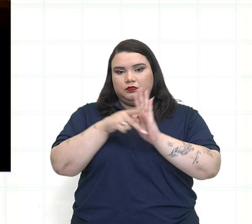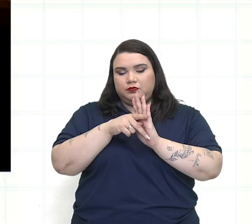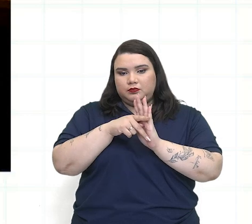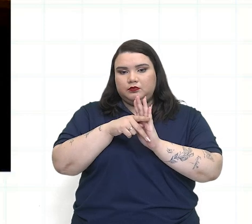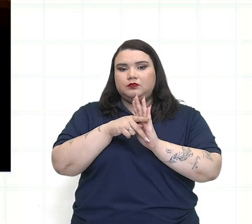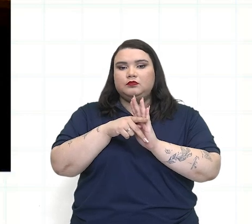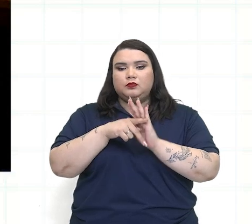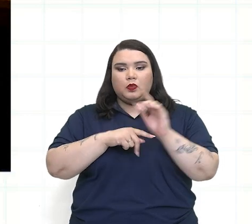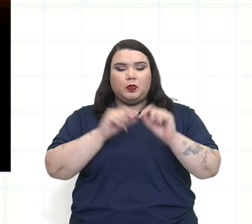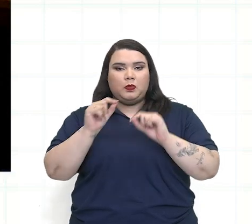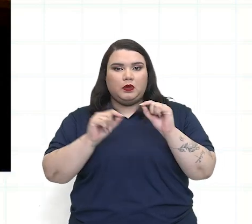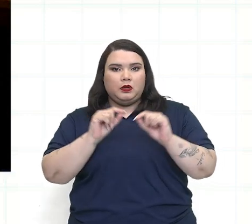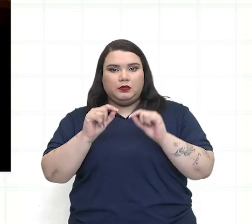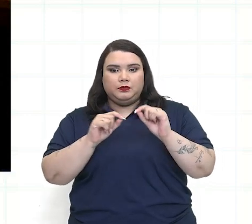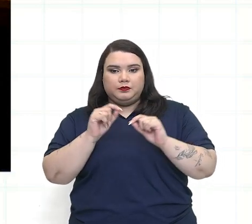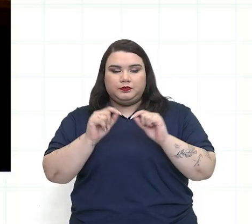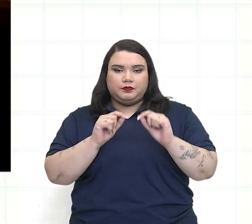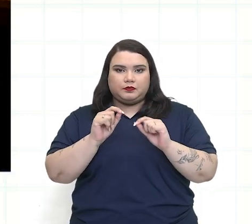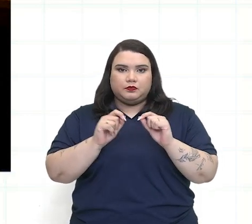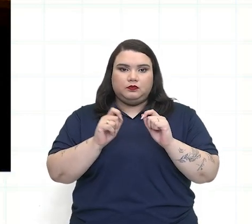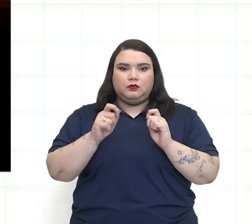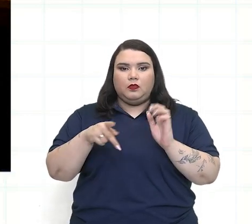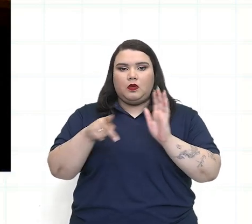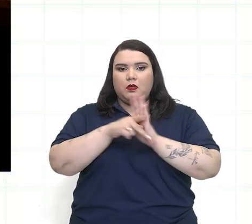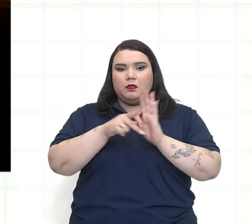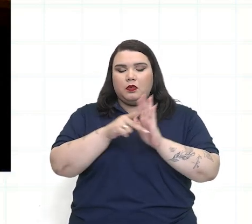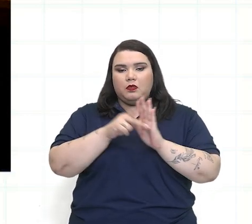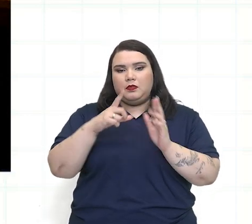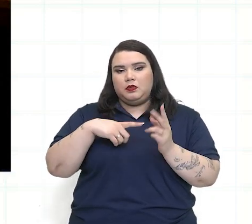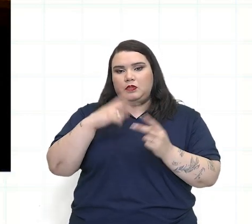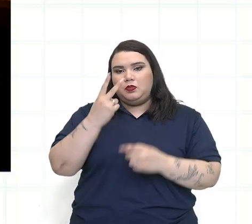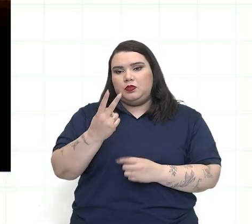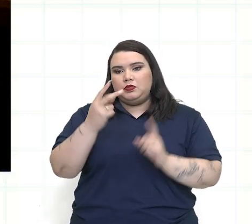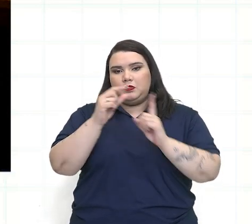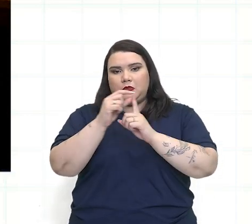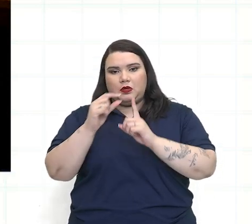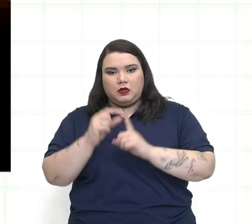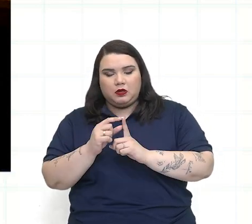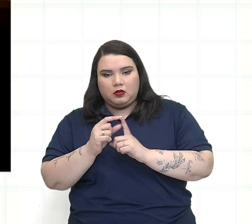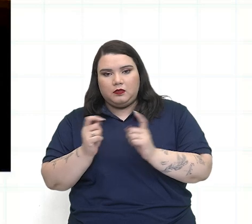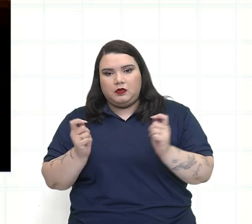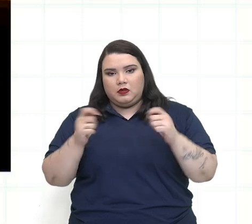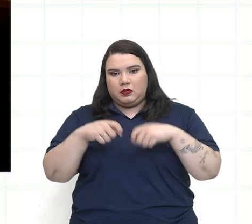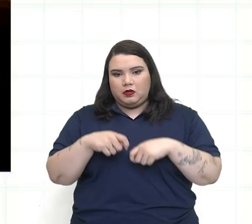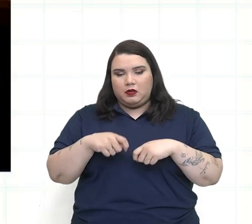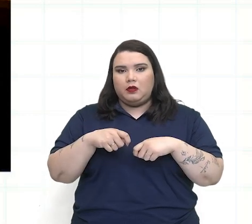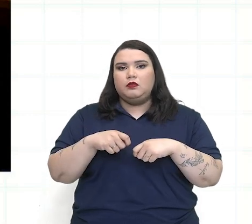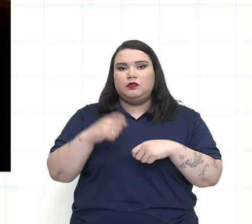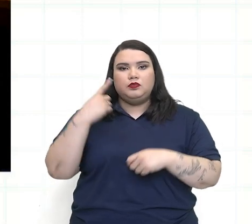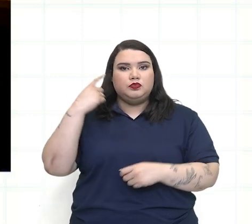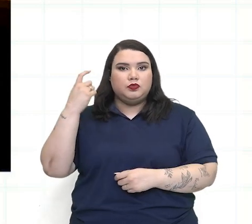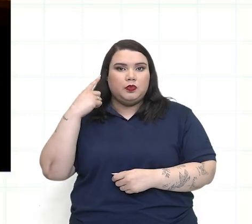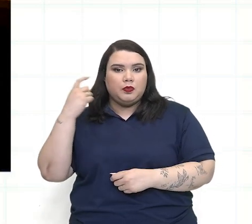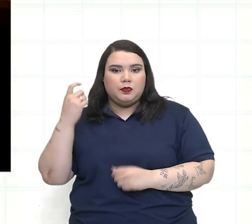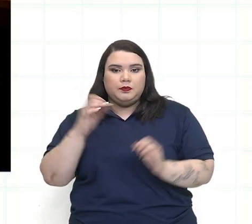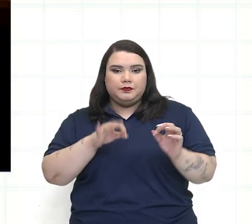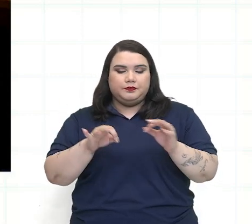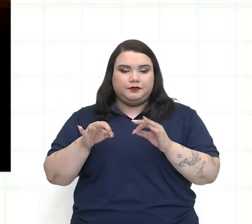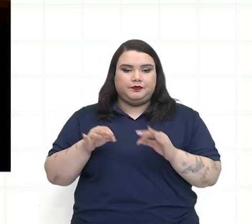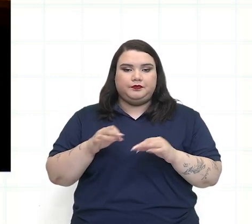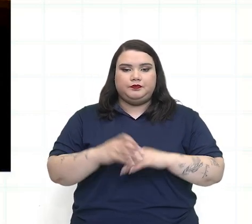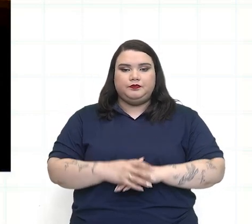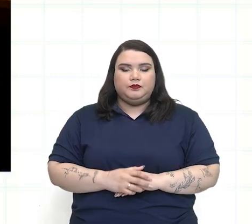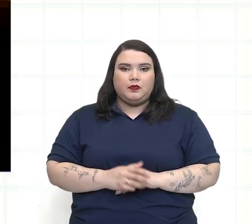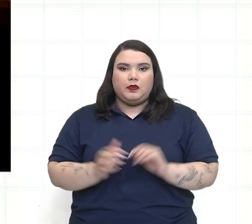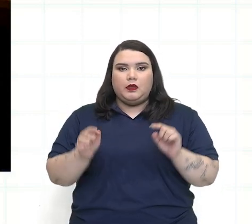fazer a junção de duas palavras para provocar essa sonorização, além